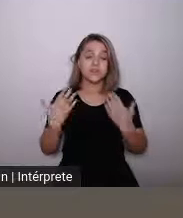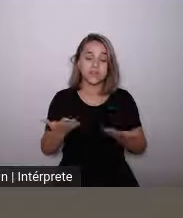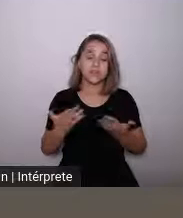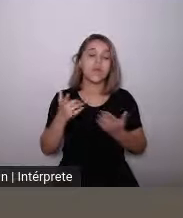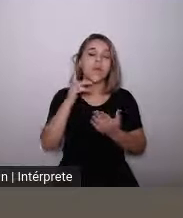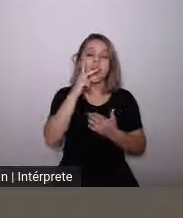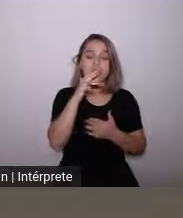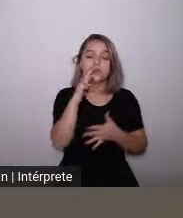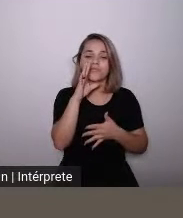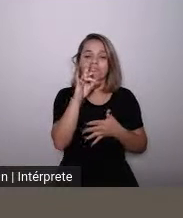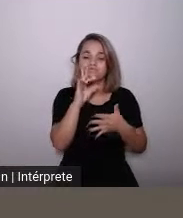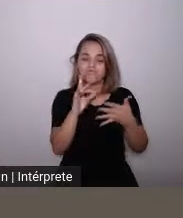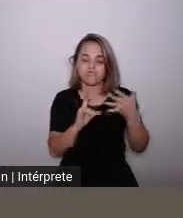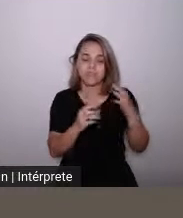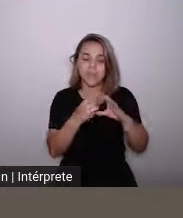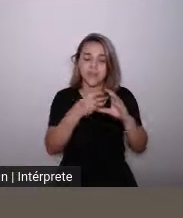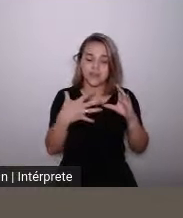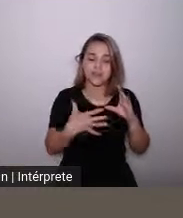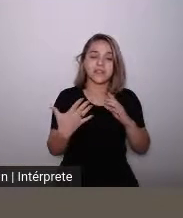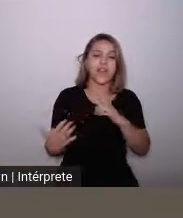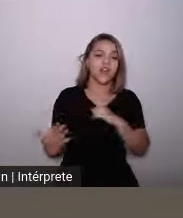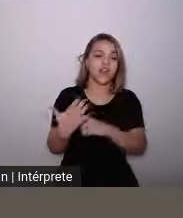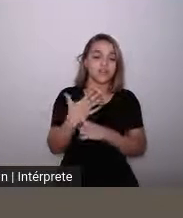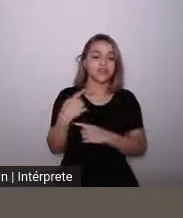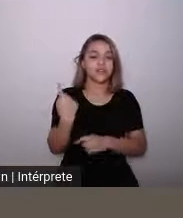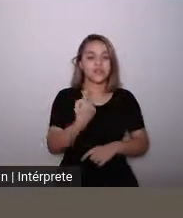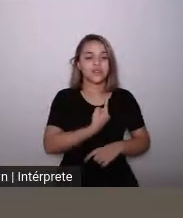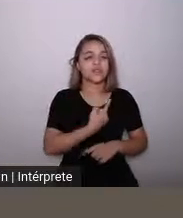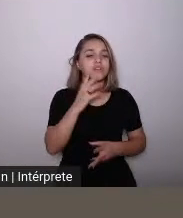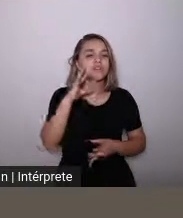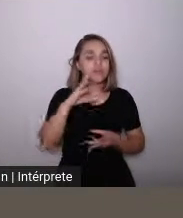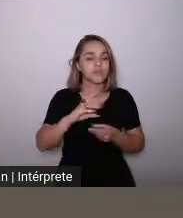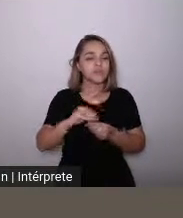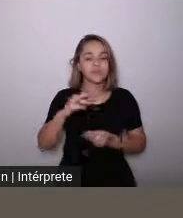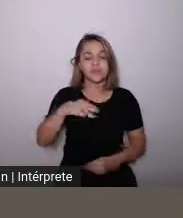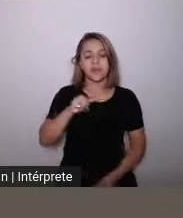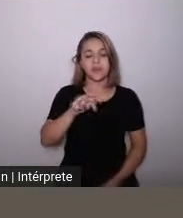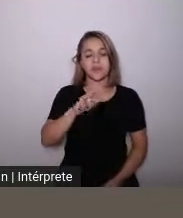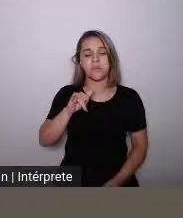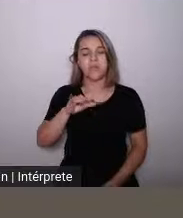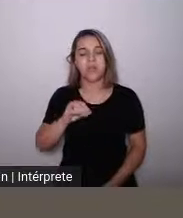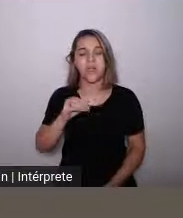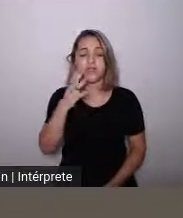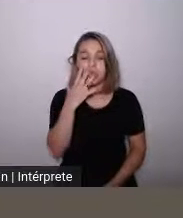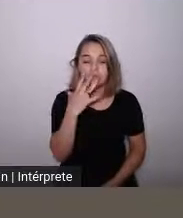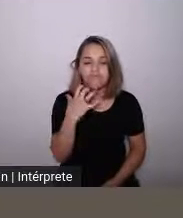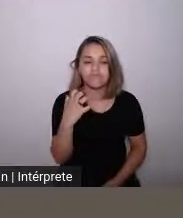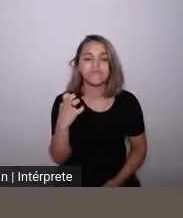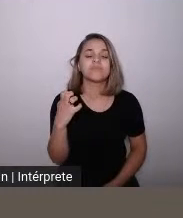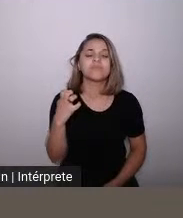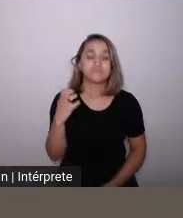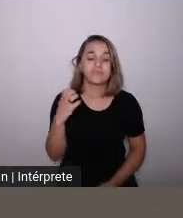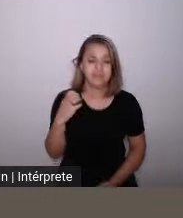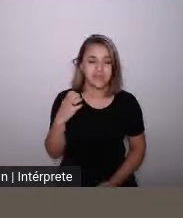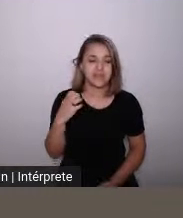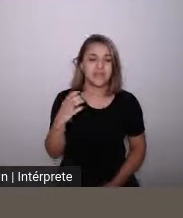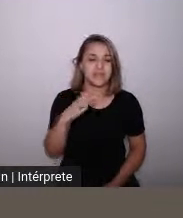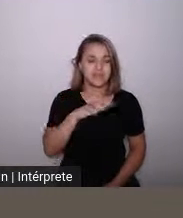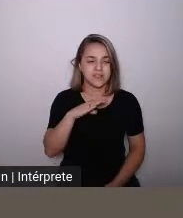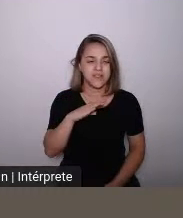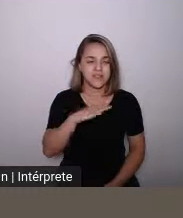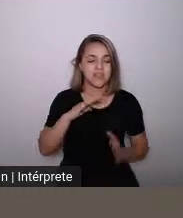elementos podem nos ajudar a compreender Mário Peixoto no seu fascínio pelas pequenas cidades decaídas do sul do estado do Rio de